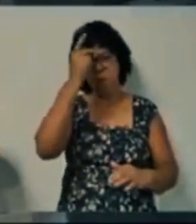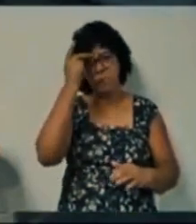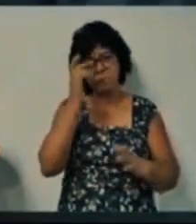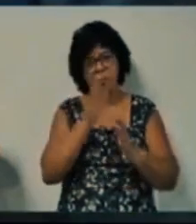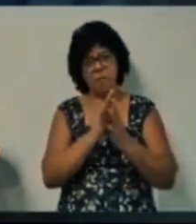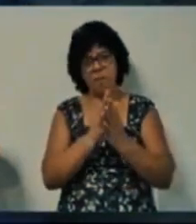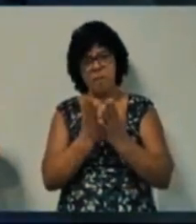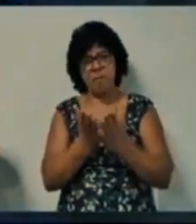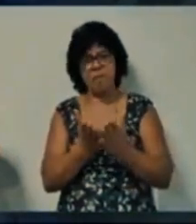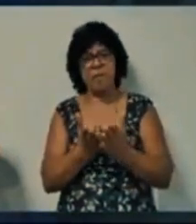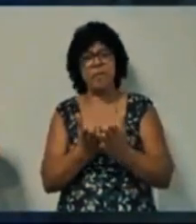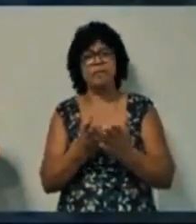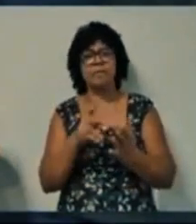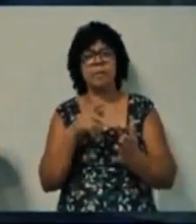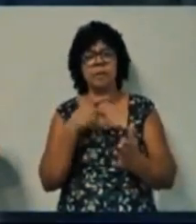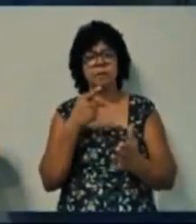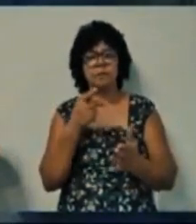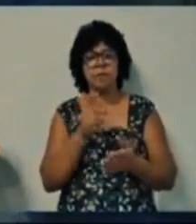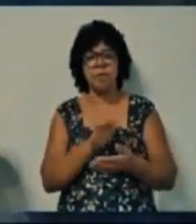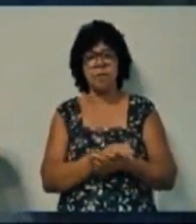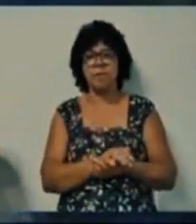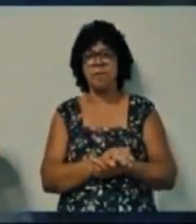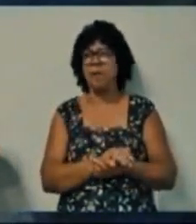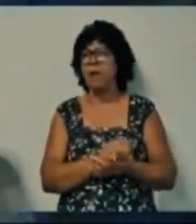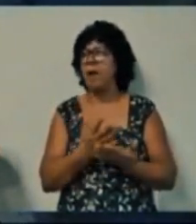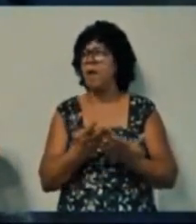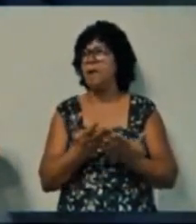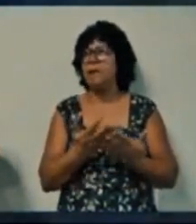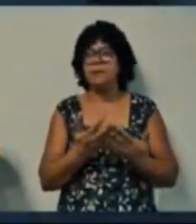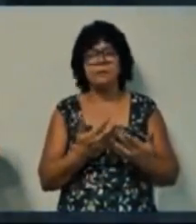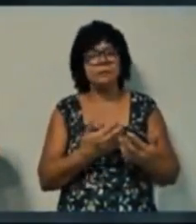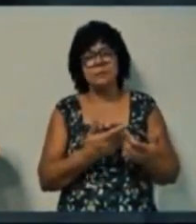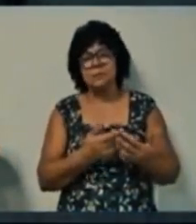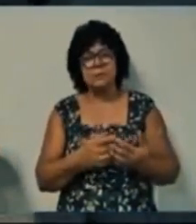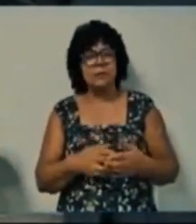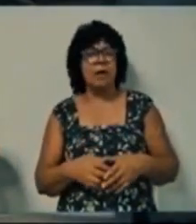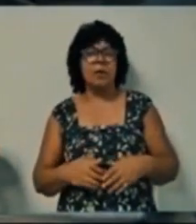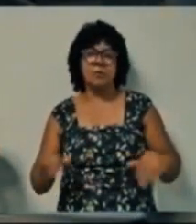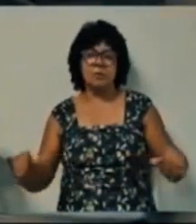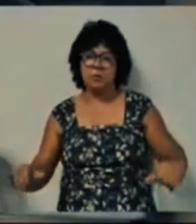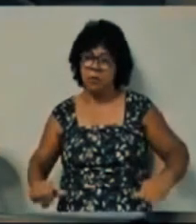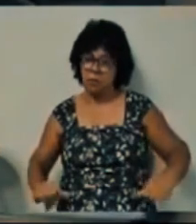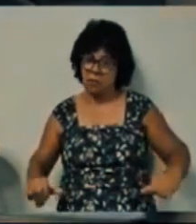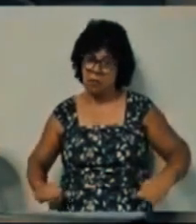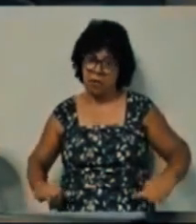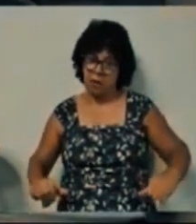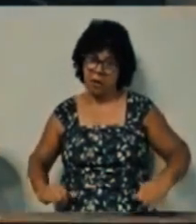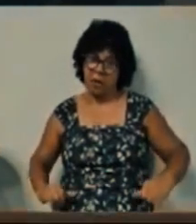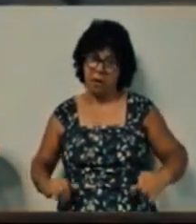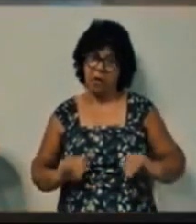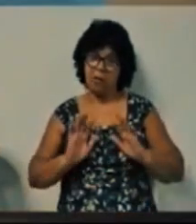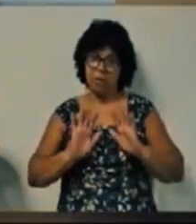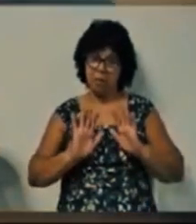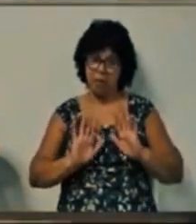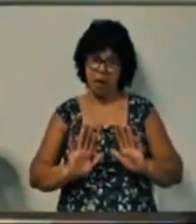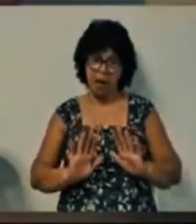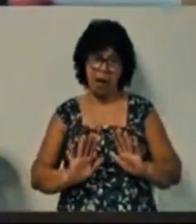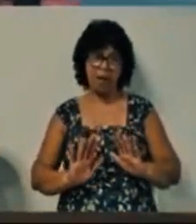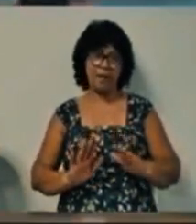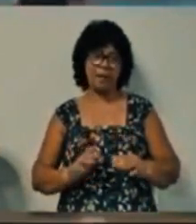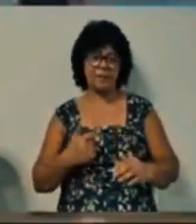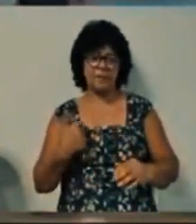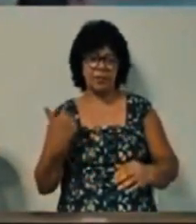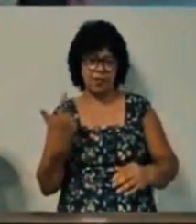pode dizer que mesmo que as circunstâncias elas falem o contrário, mas o nosso coração tem